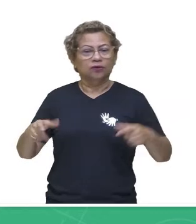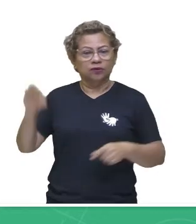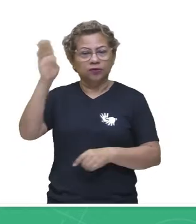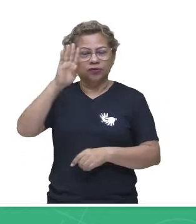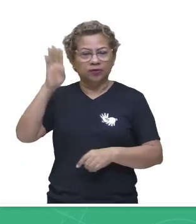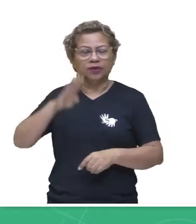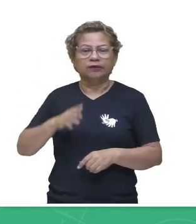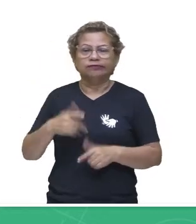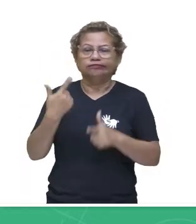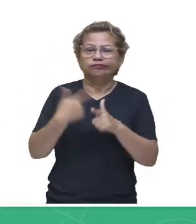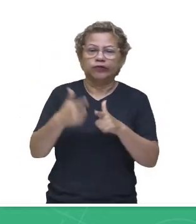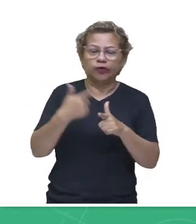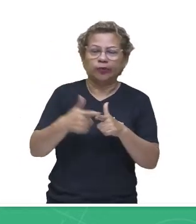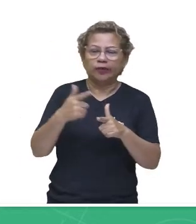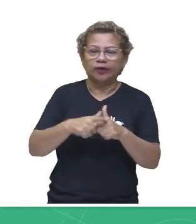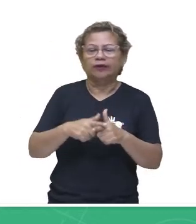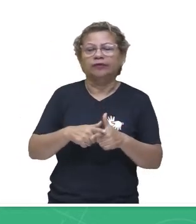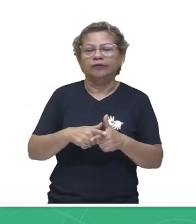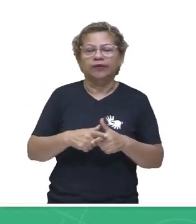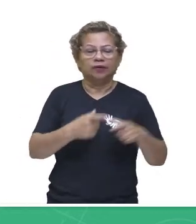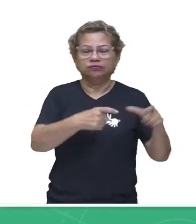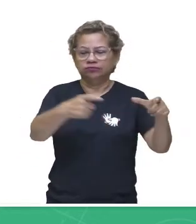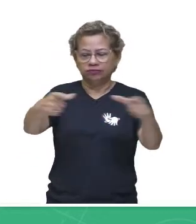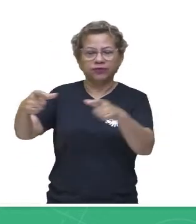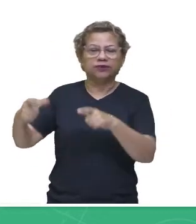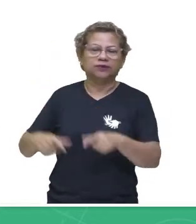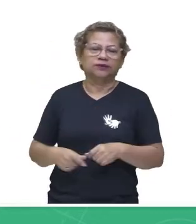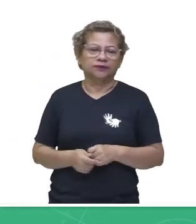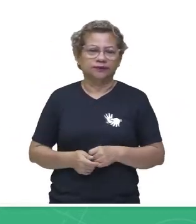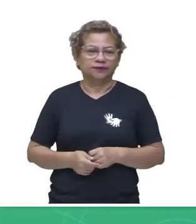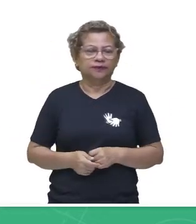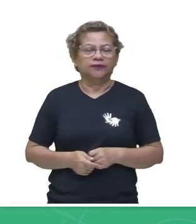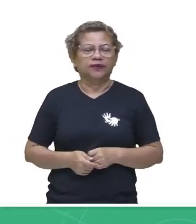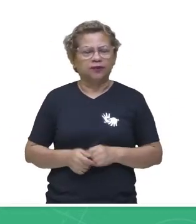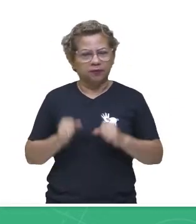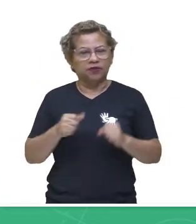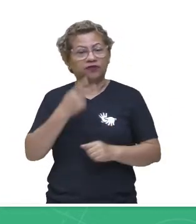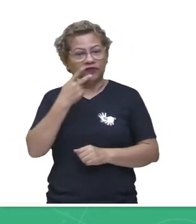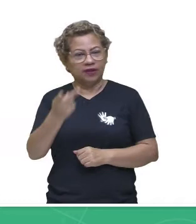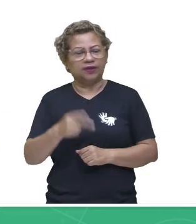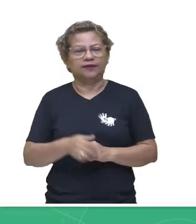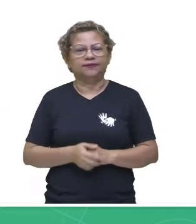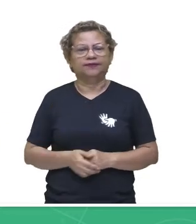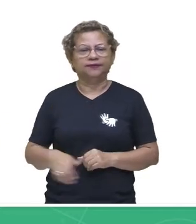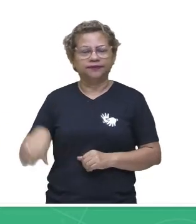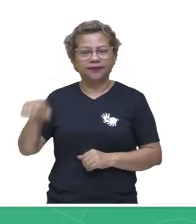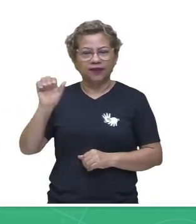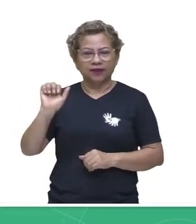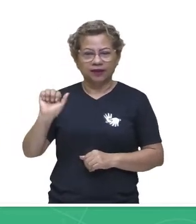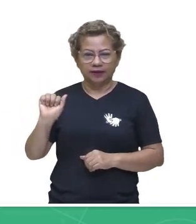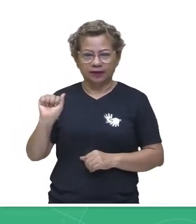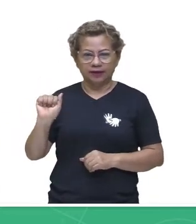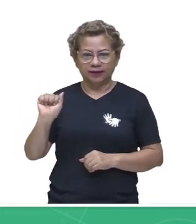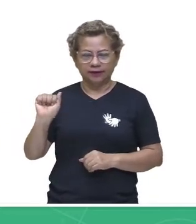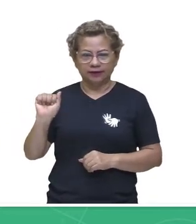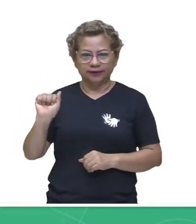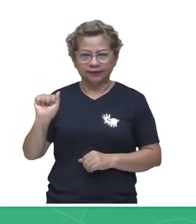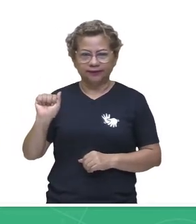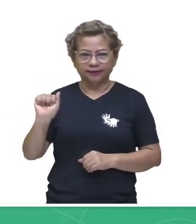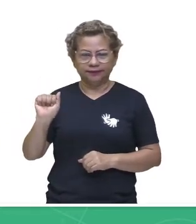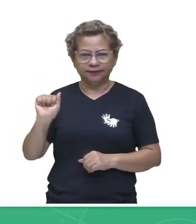problemas sociais urbanos, entre os quais podemos destacar: letra A, falta de